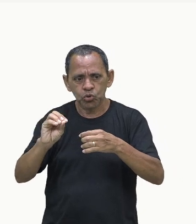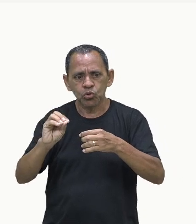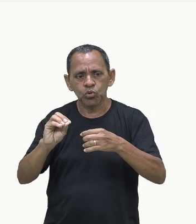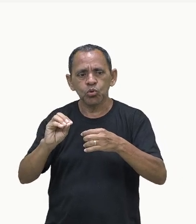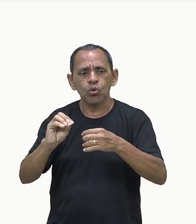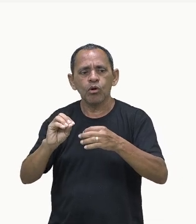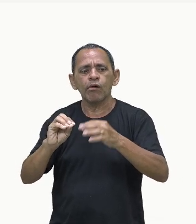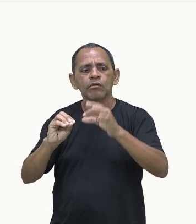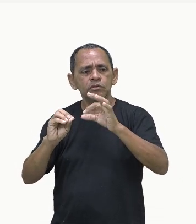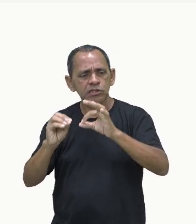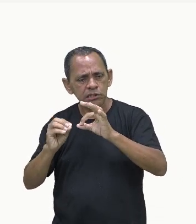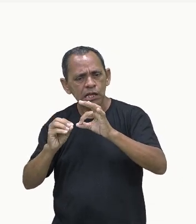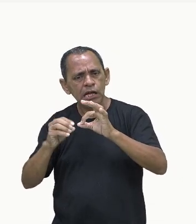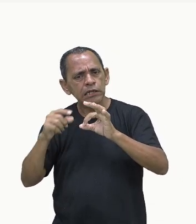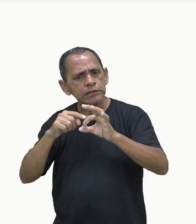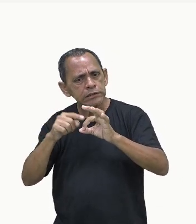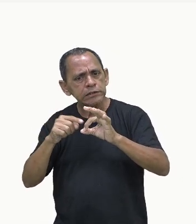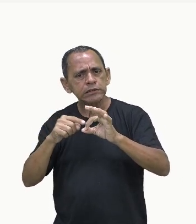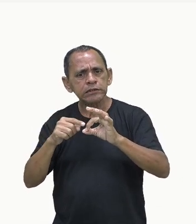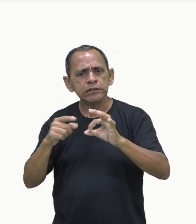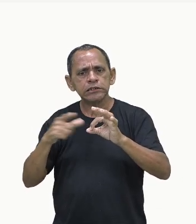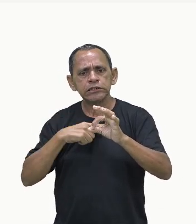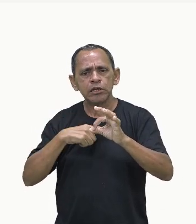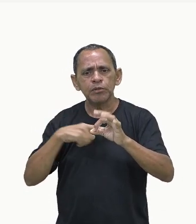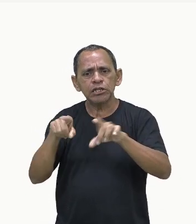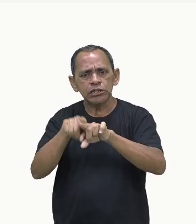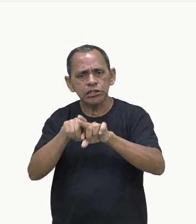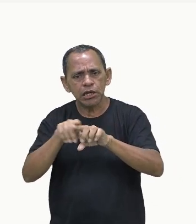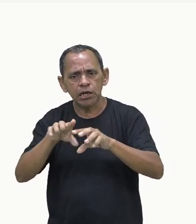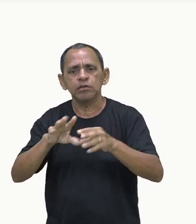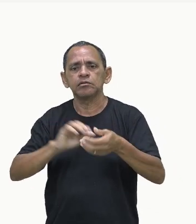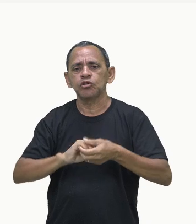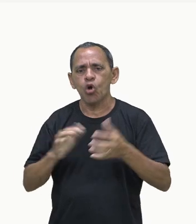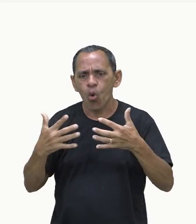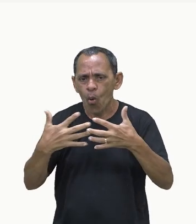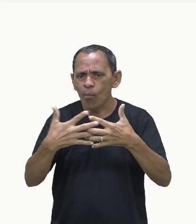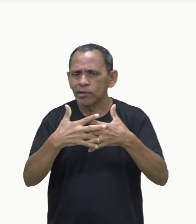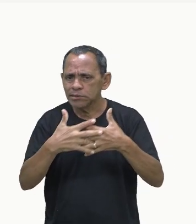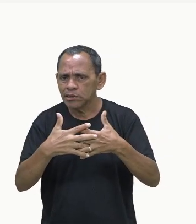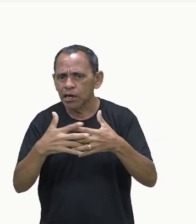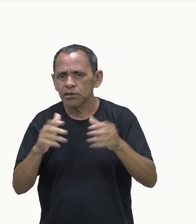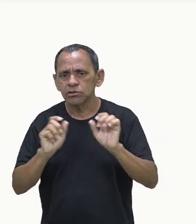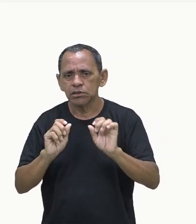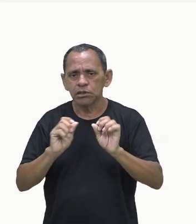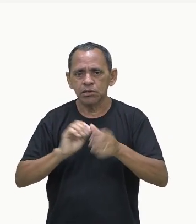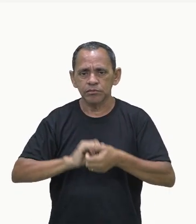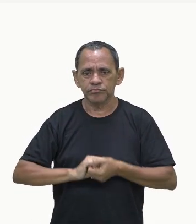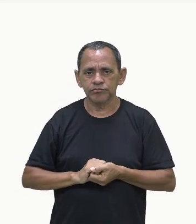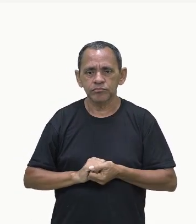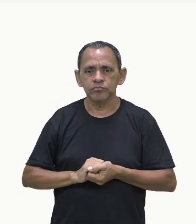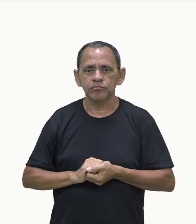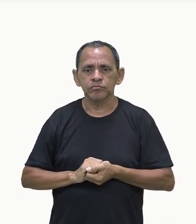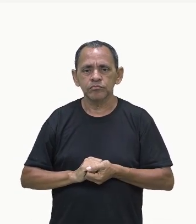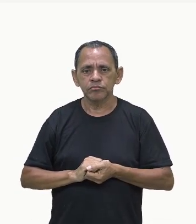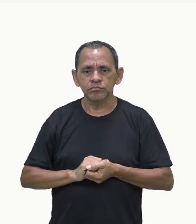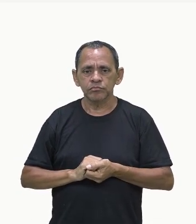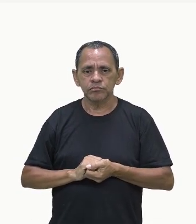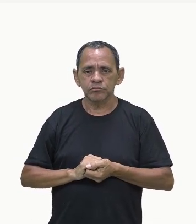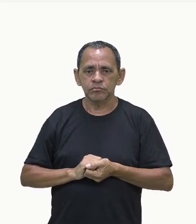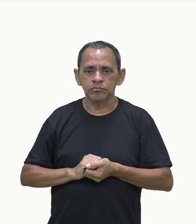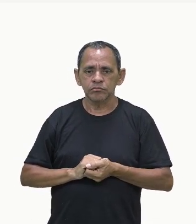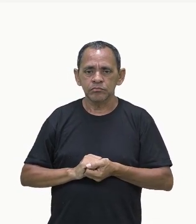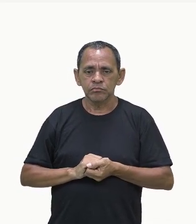parte. Olha a complexidade que toda membrana plasmática possui, tá? Então, nós